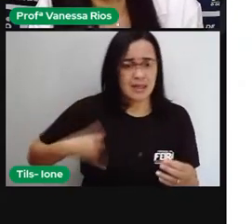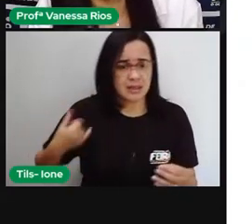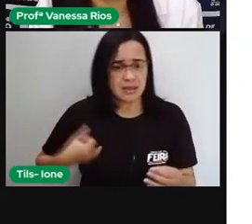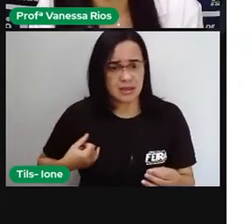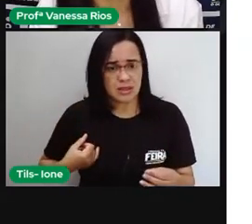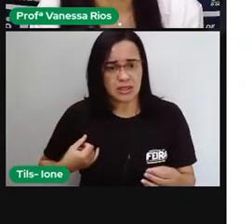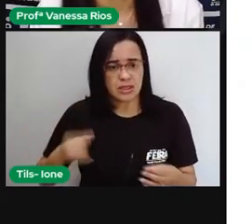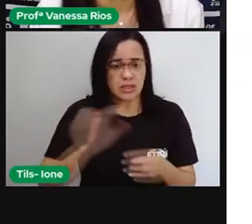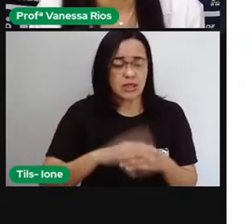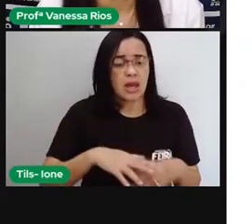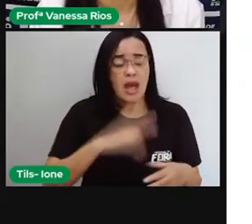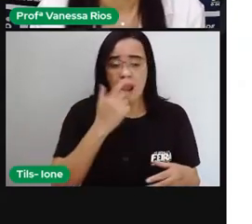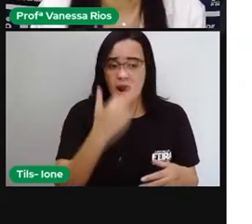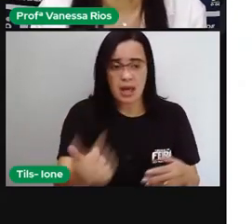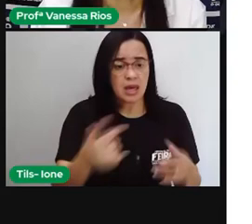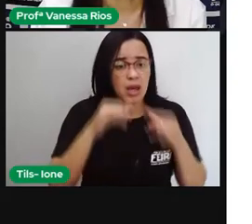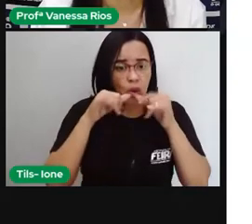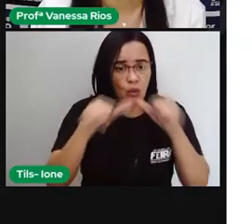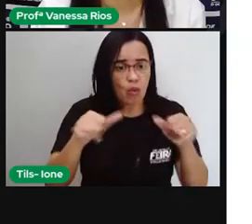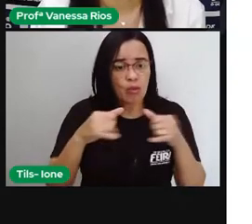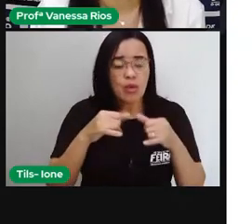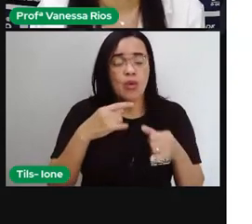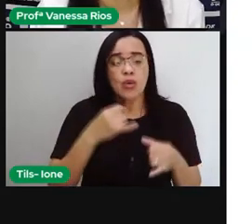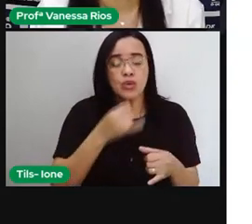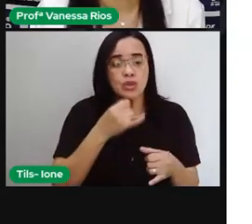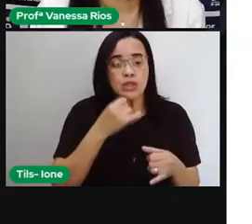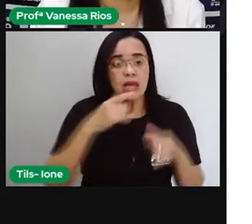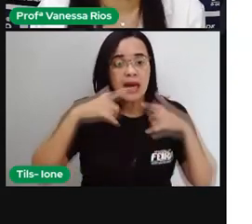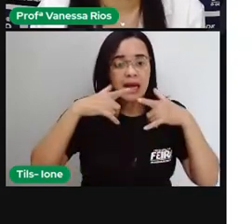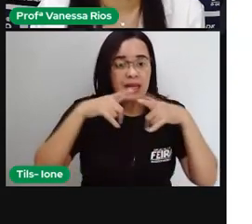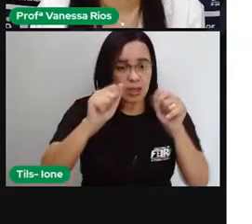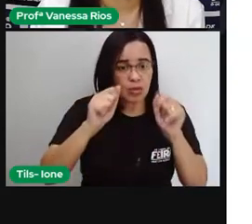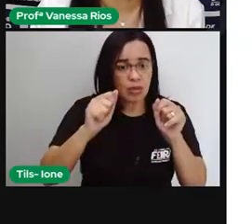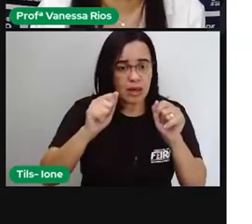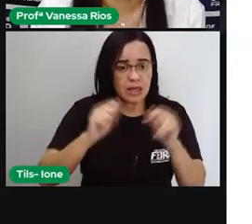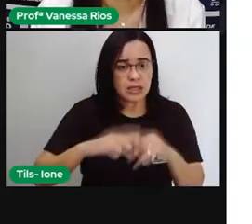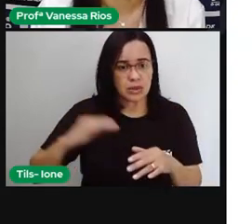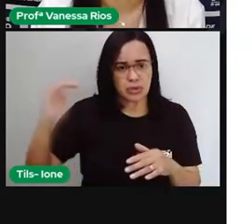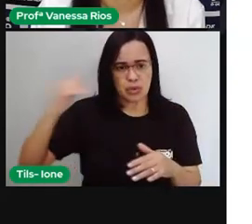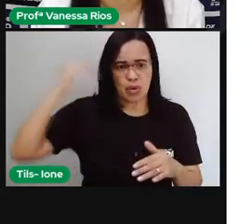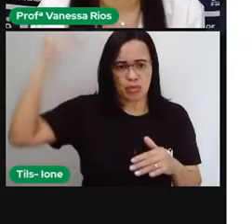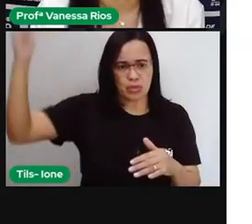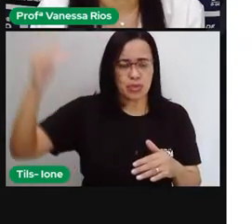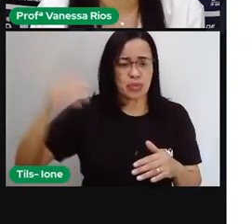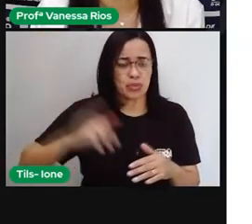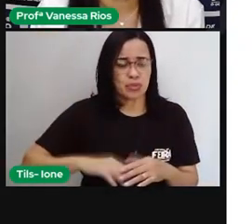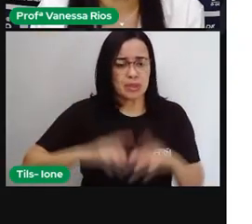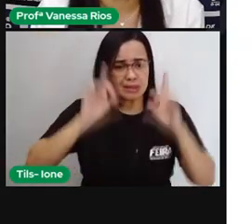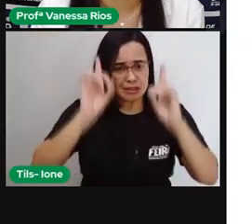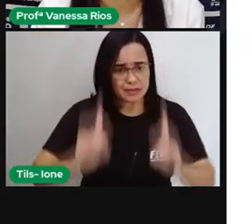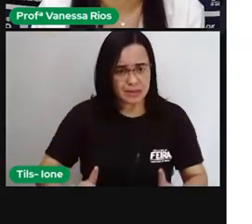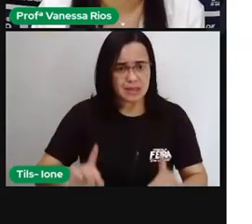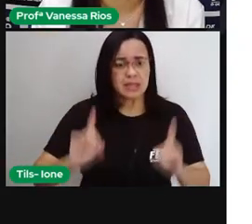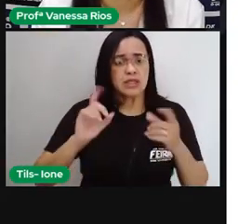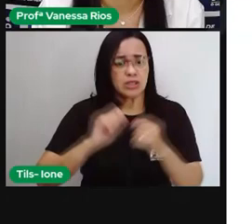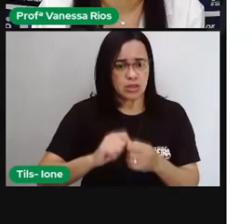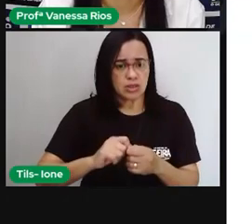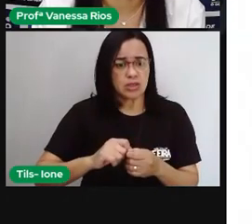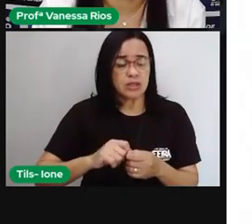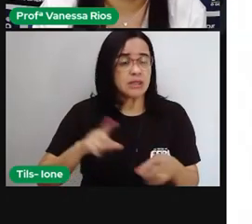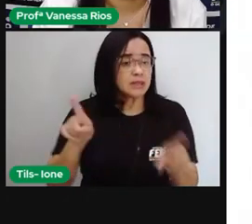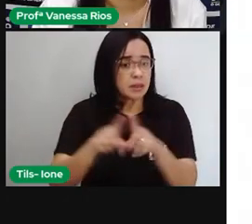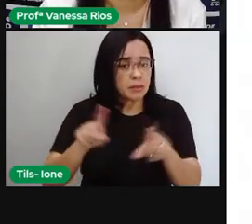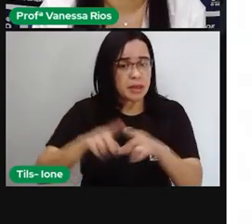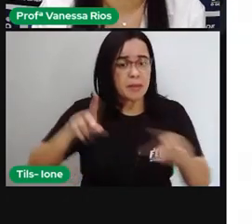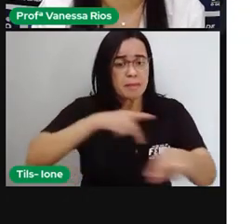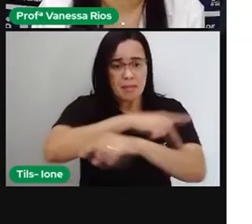identidade de gênero, por altura, por nacionalidade, religião, orientação sexual e até por